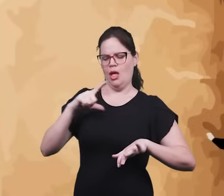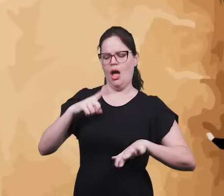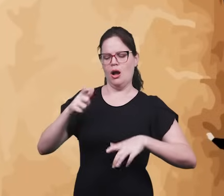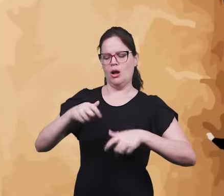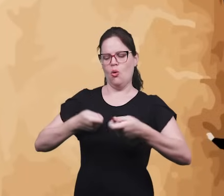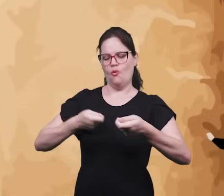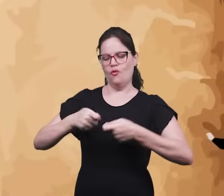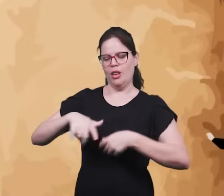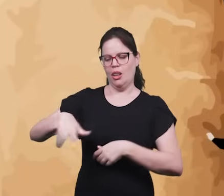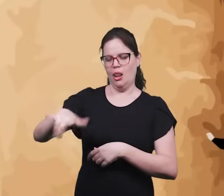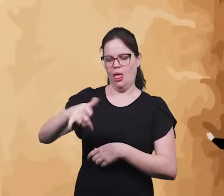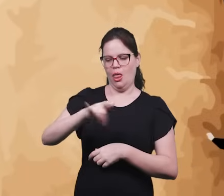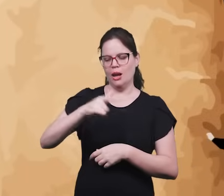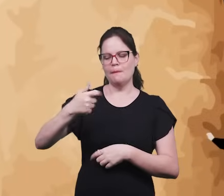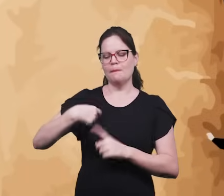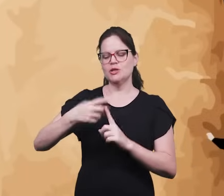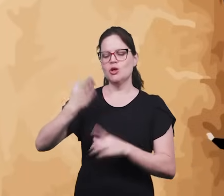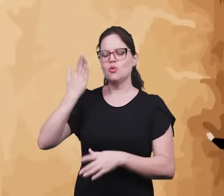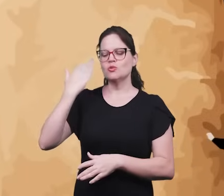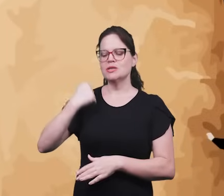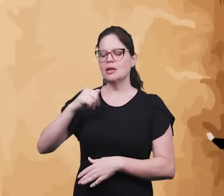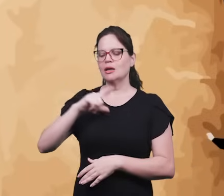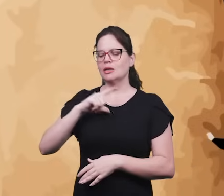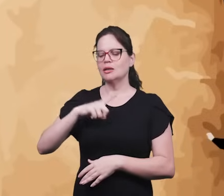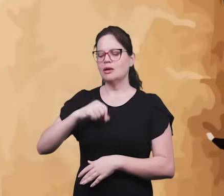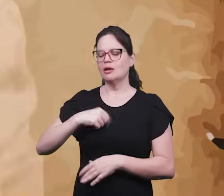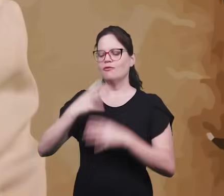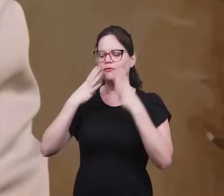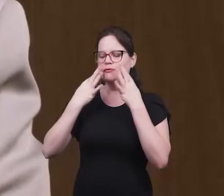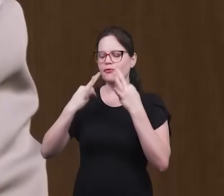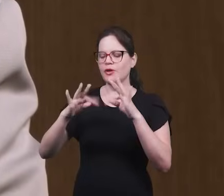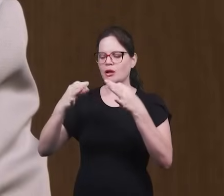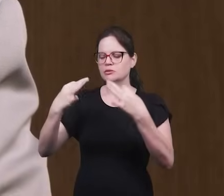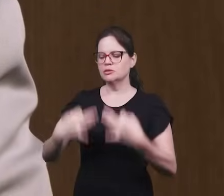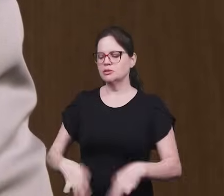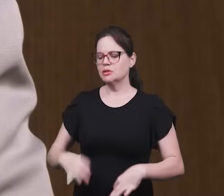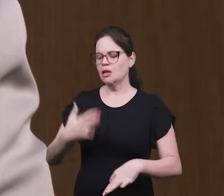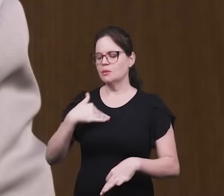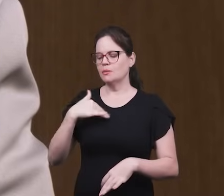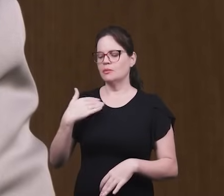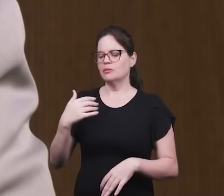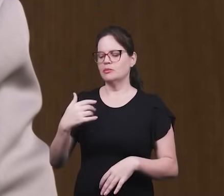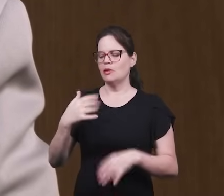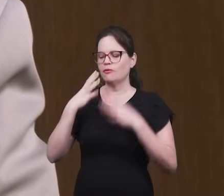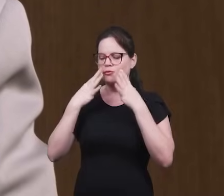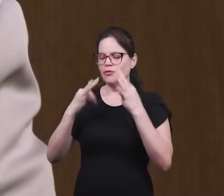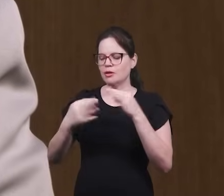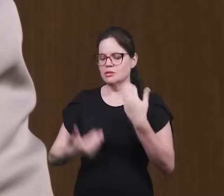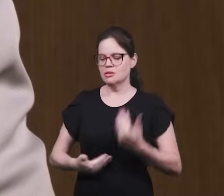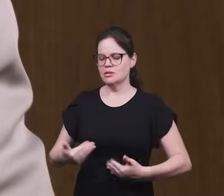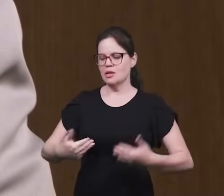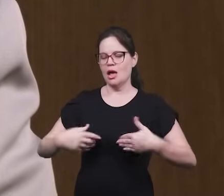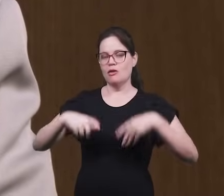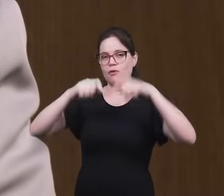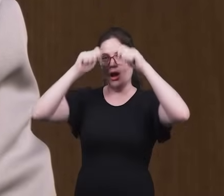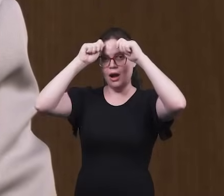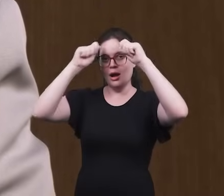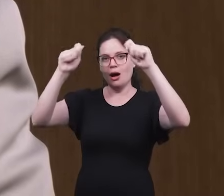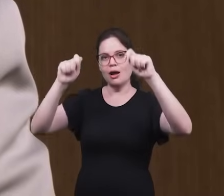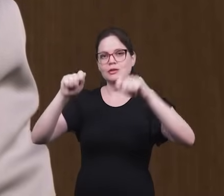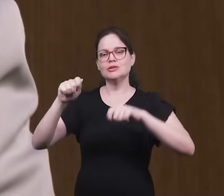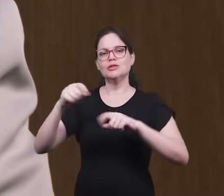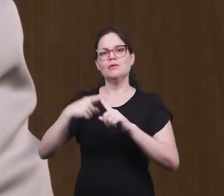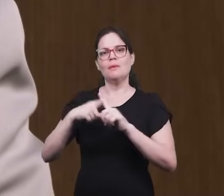fiel testemunha, o qual foi morto entre vós, onde Satanás habita. Por que esse nome? Porque, na verdade, a palavra trono está relacionada